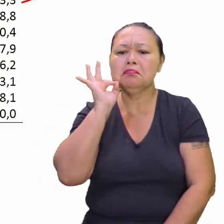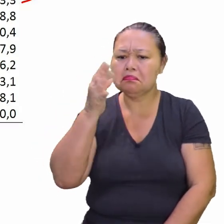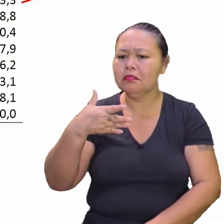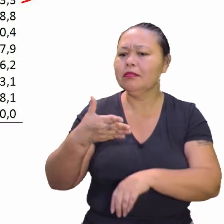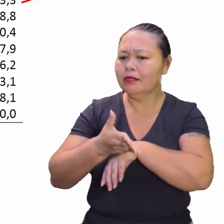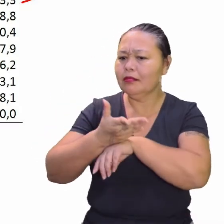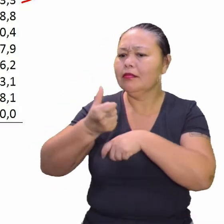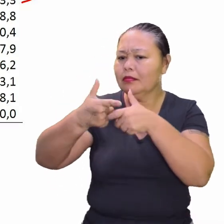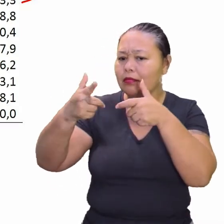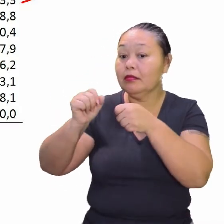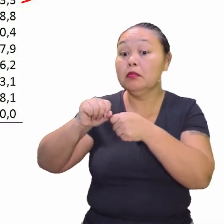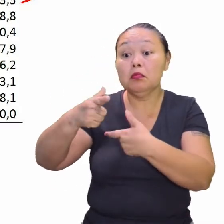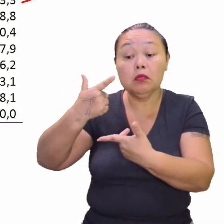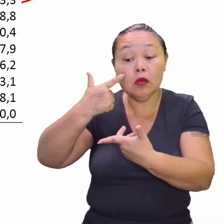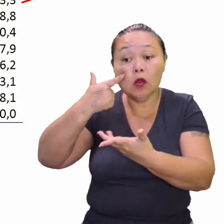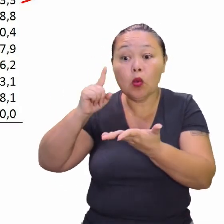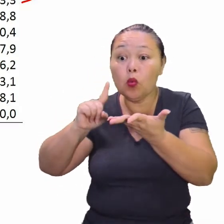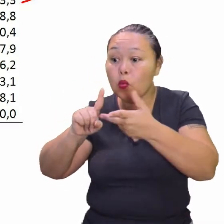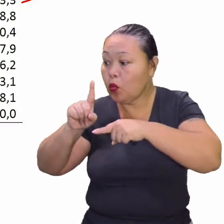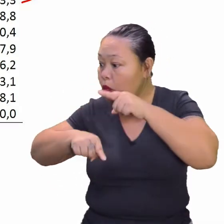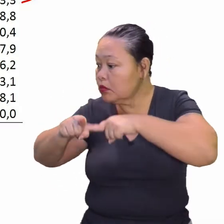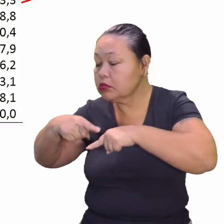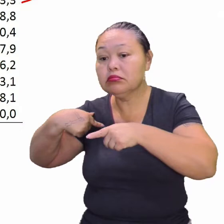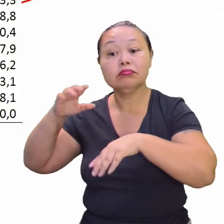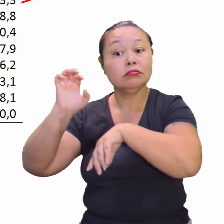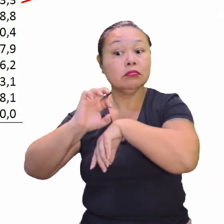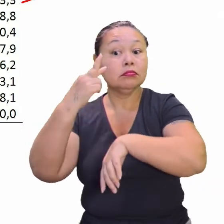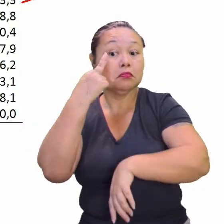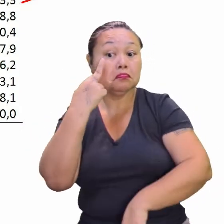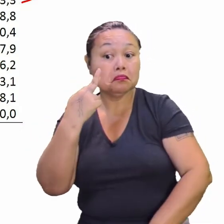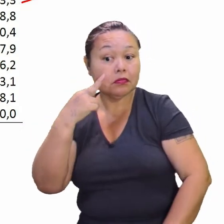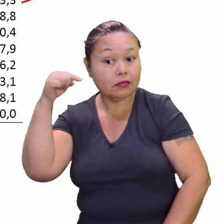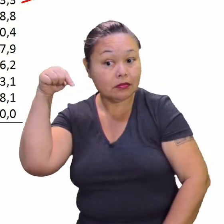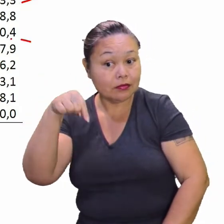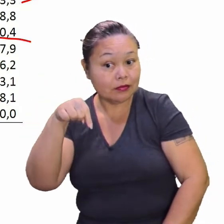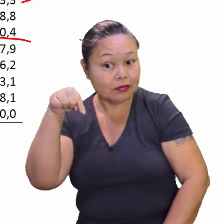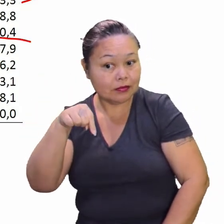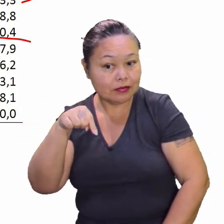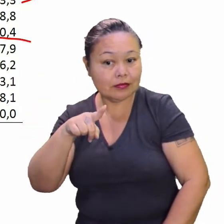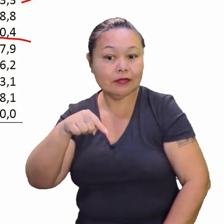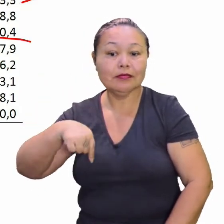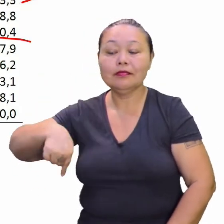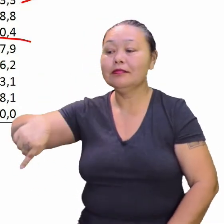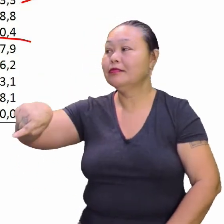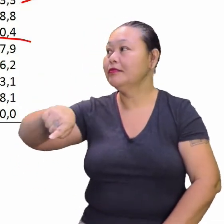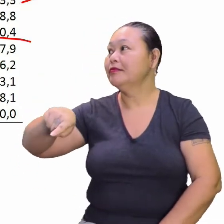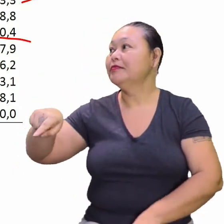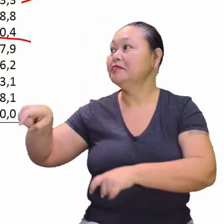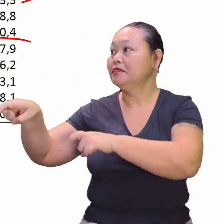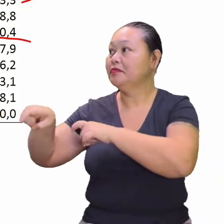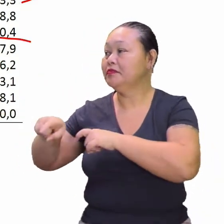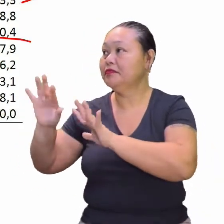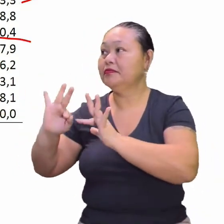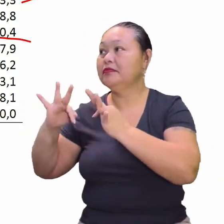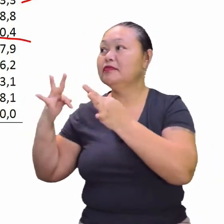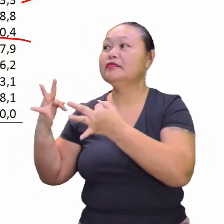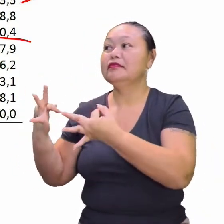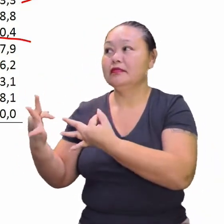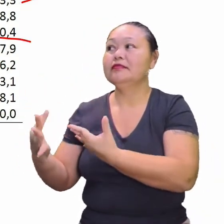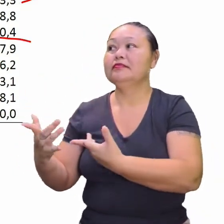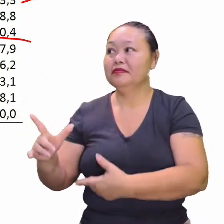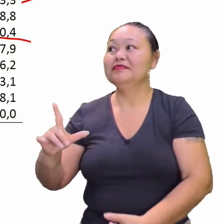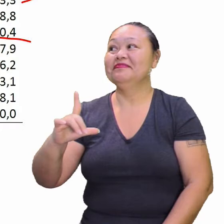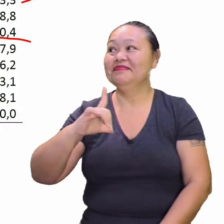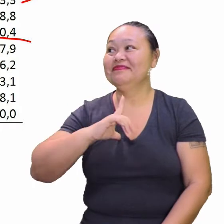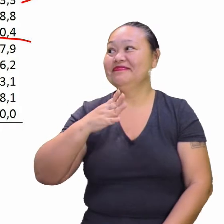grande participação, né? Vários produtores aqui no estado de Rondônia, ó, da agricultura familiar. Então, 90% do café que chega aqui na